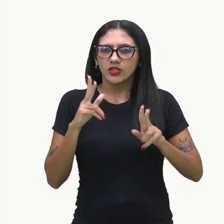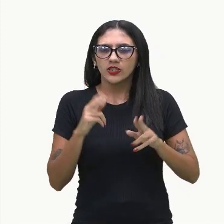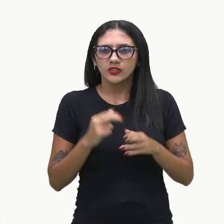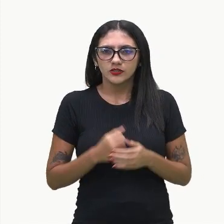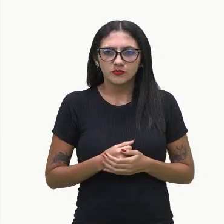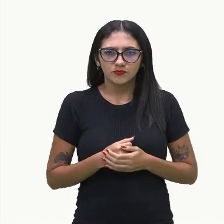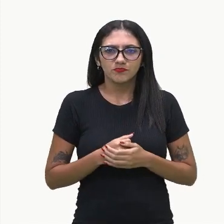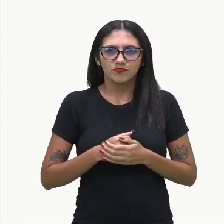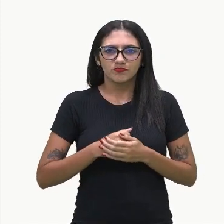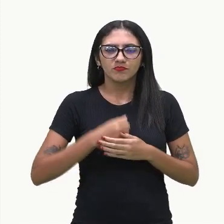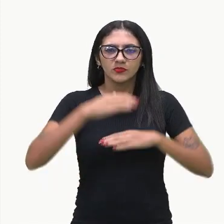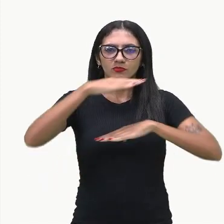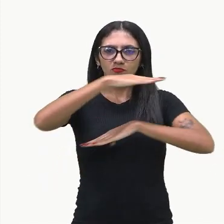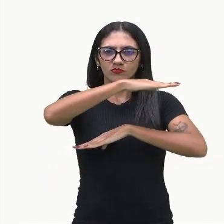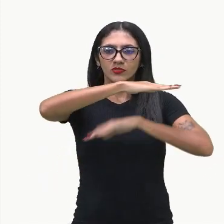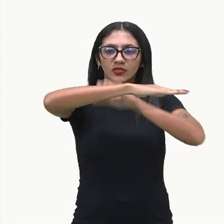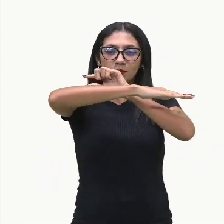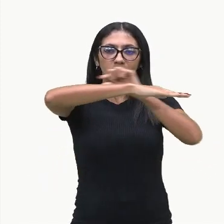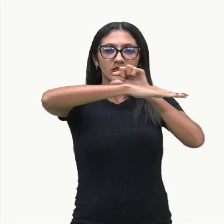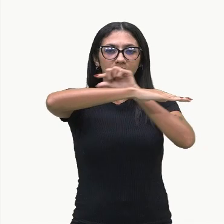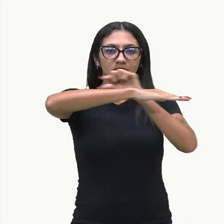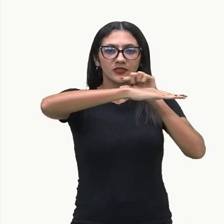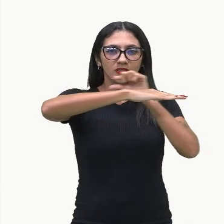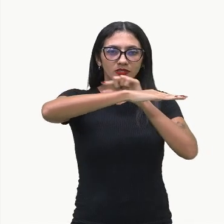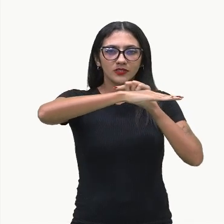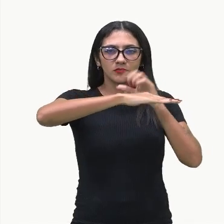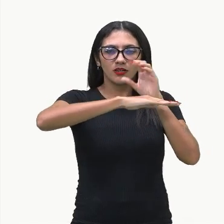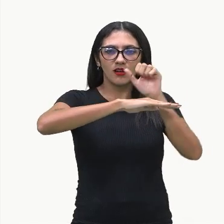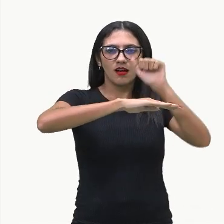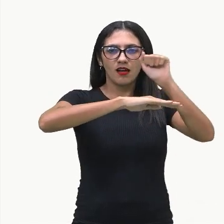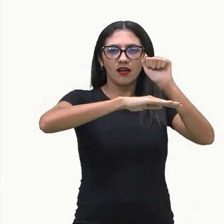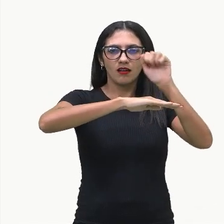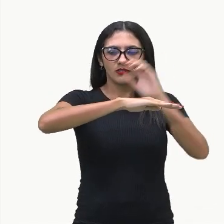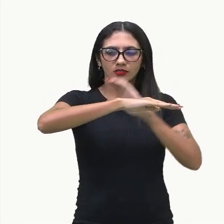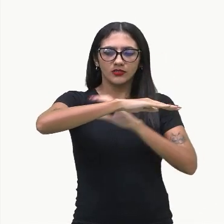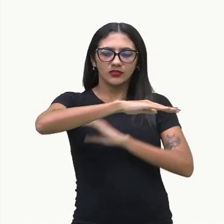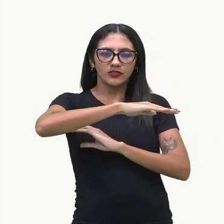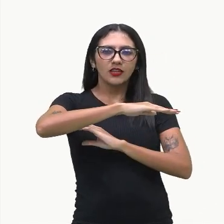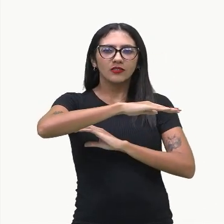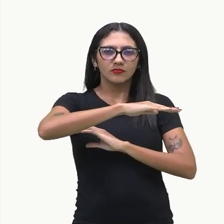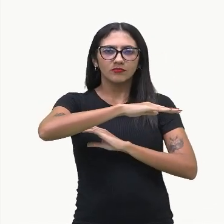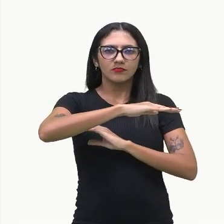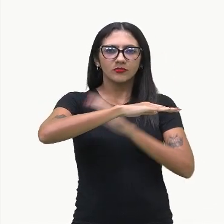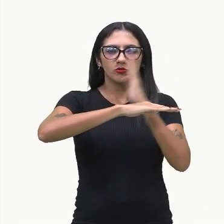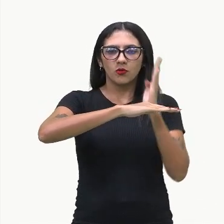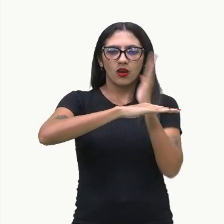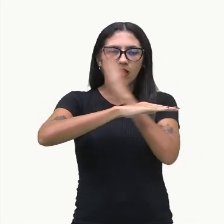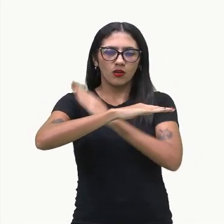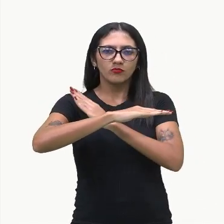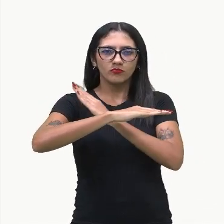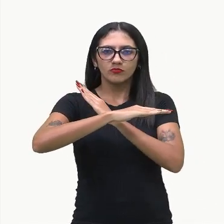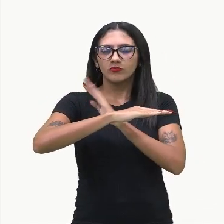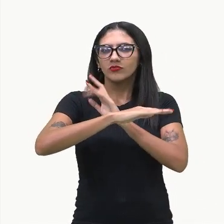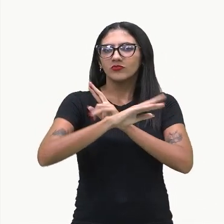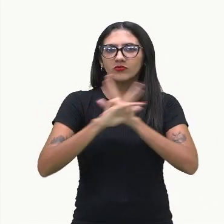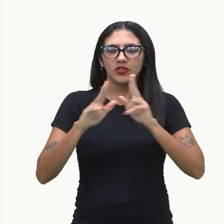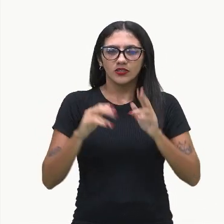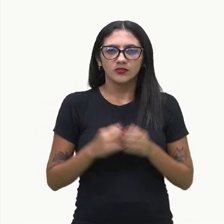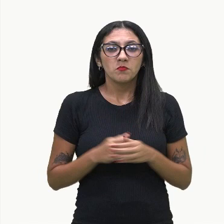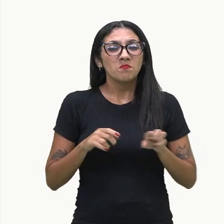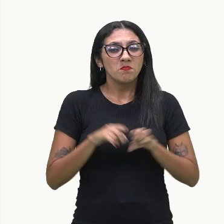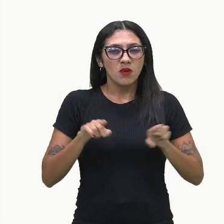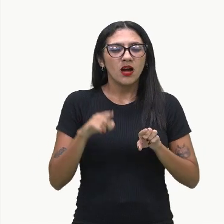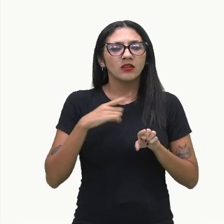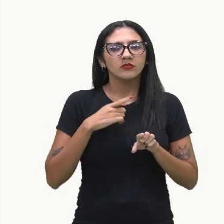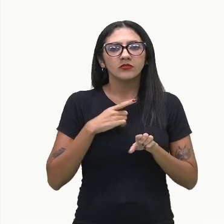lado e o outro está do lado contrário, certo? Mas há algo em comum entre eles